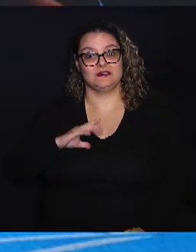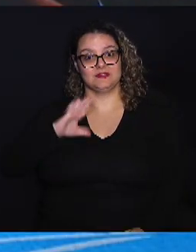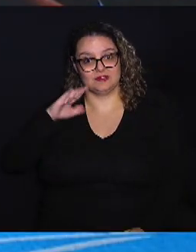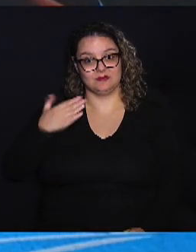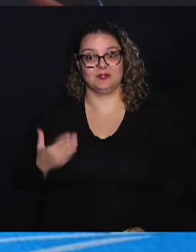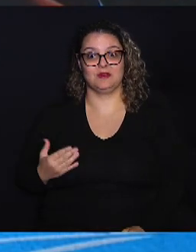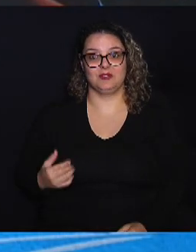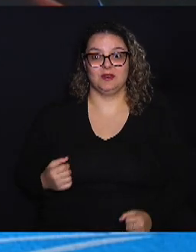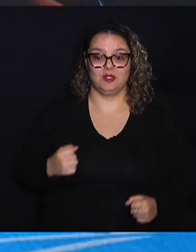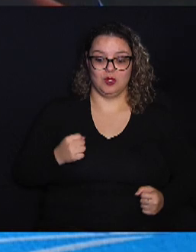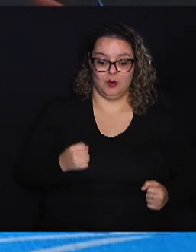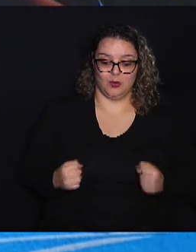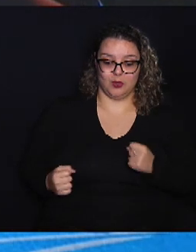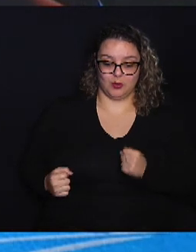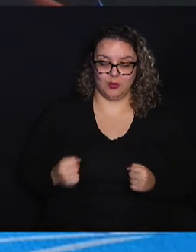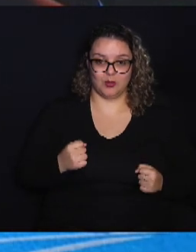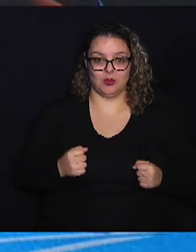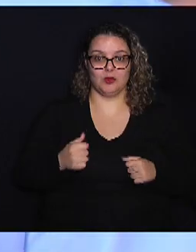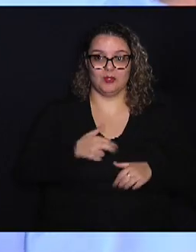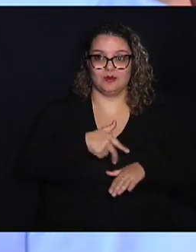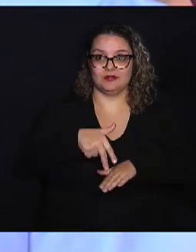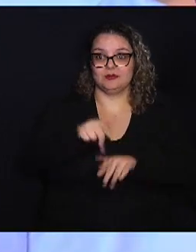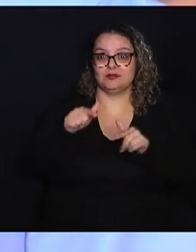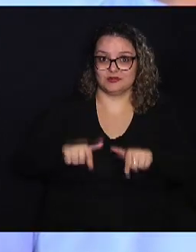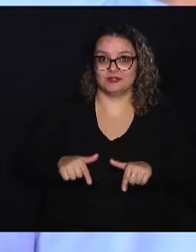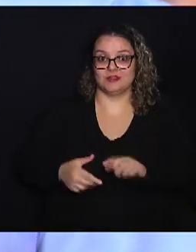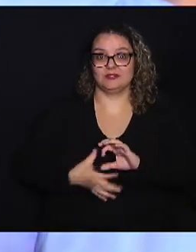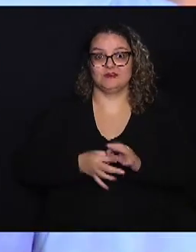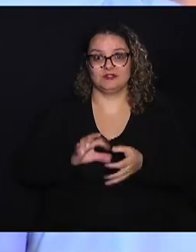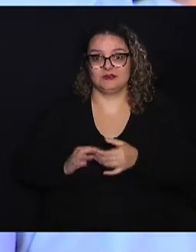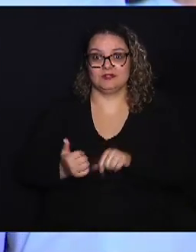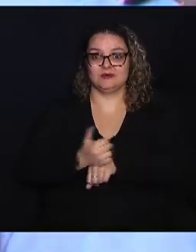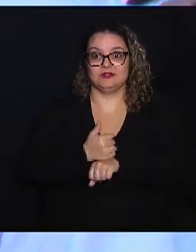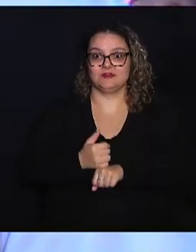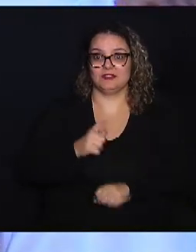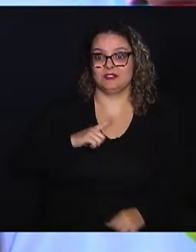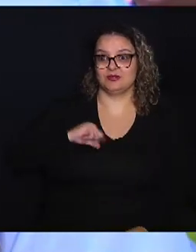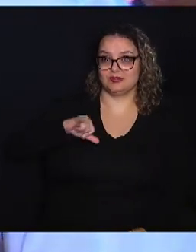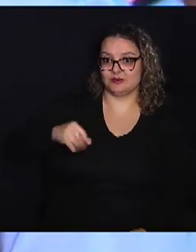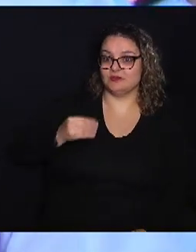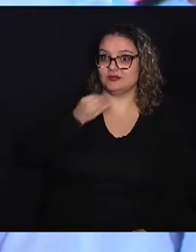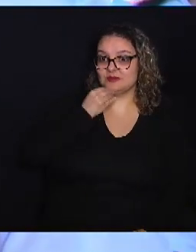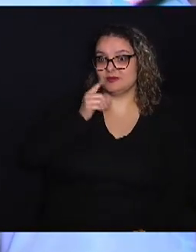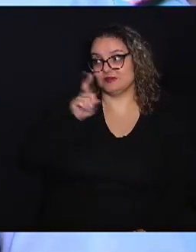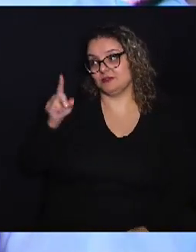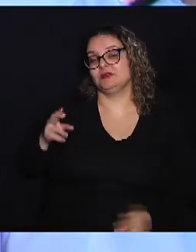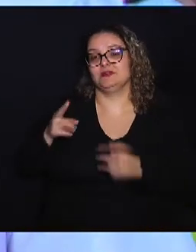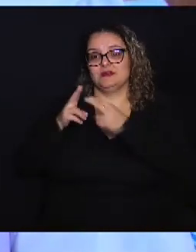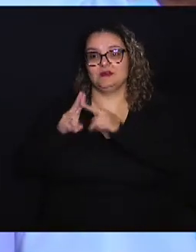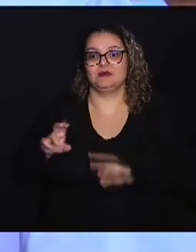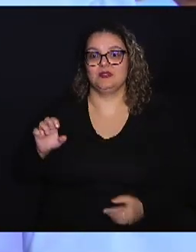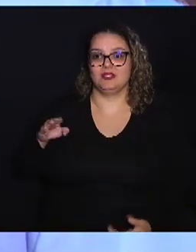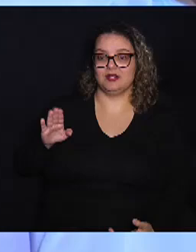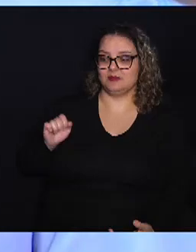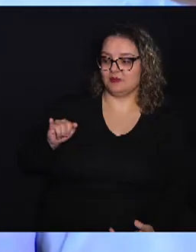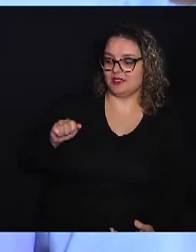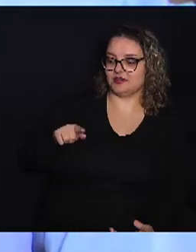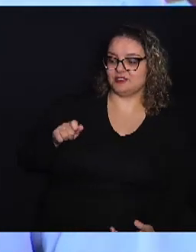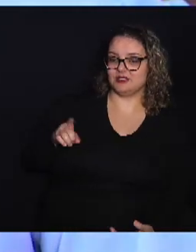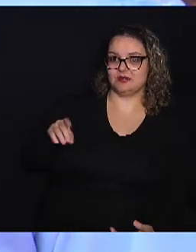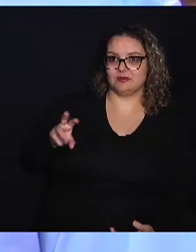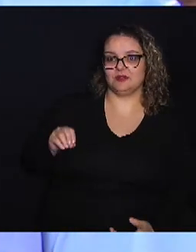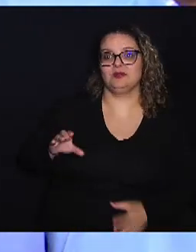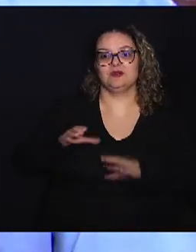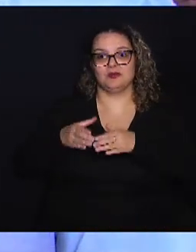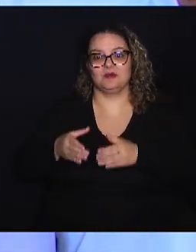mesmo percurso que os atletas olímpicos. Eu tive a oportunidade de estar em Paris agora como embaixador do Comitê Olímpico do Brasil, né,